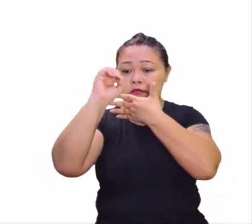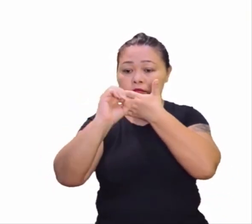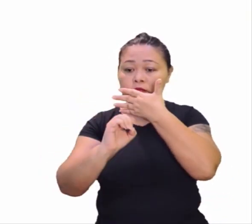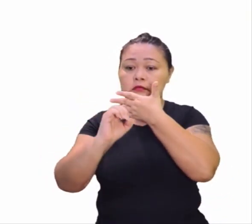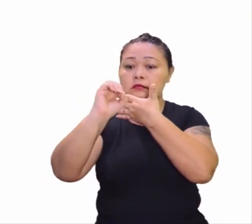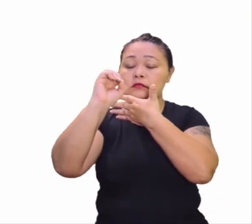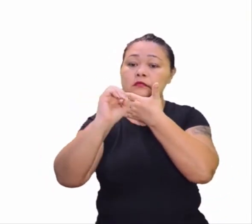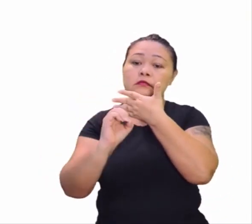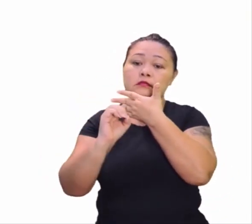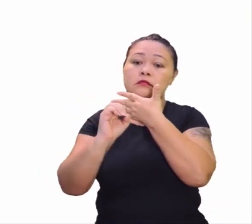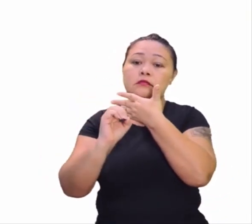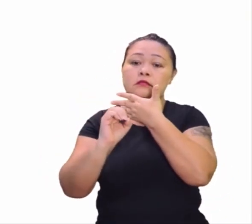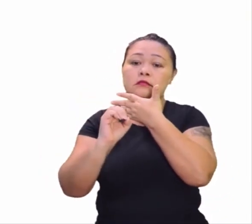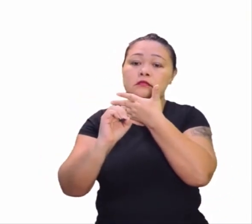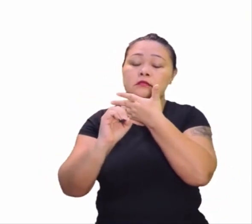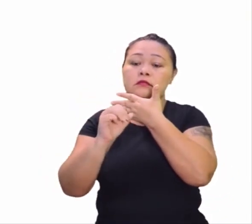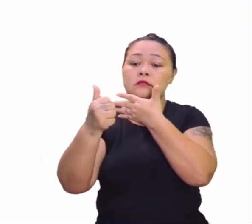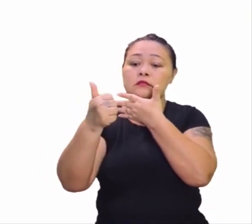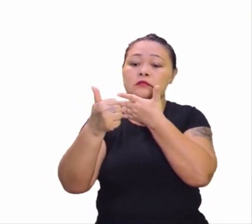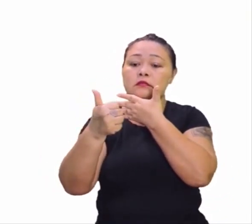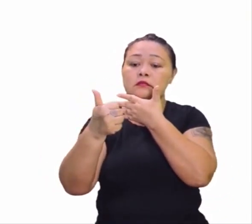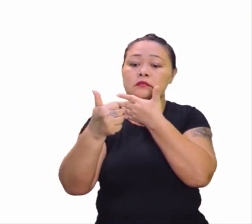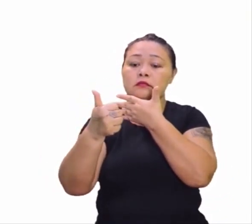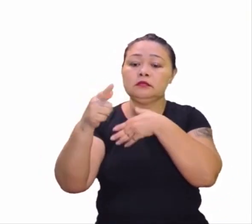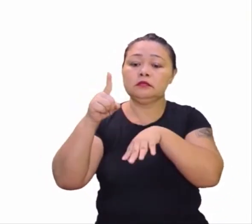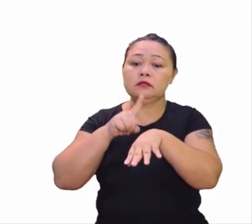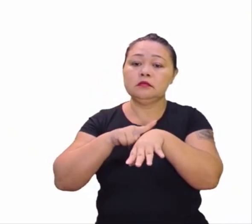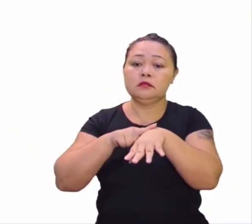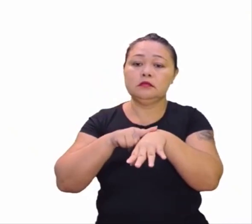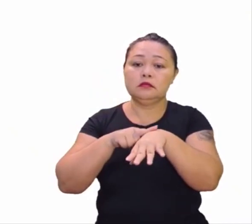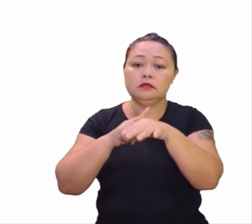0. O primeiro fuso